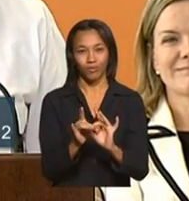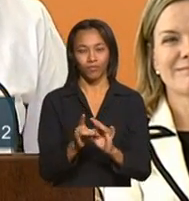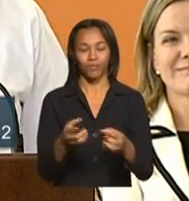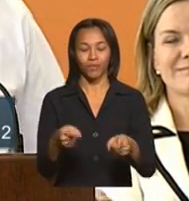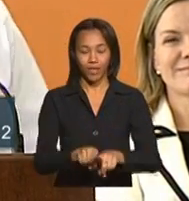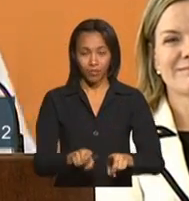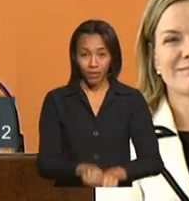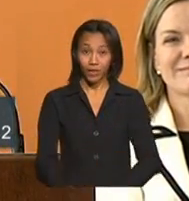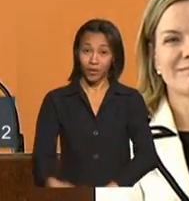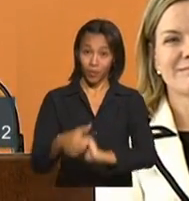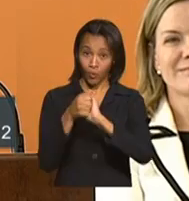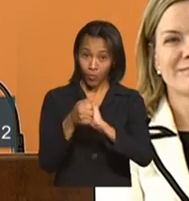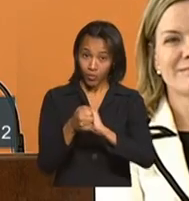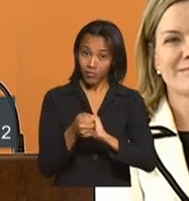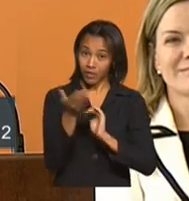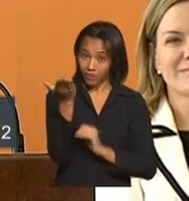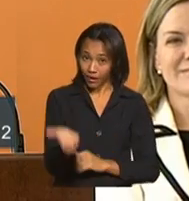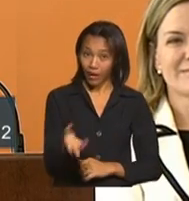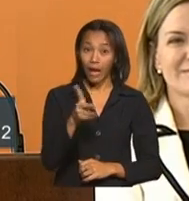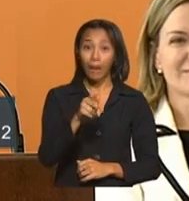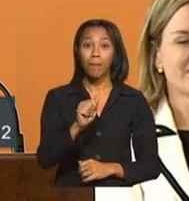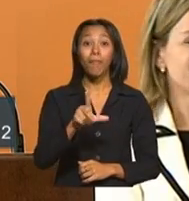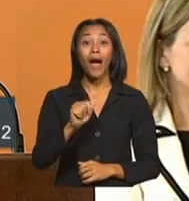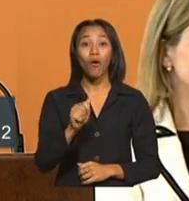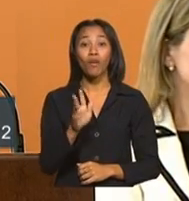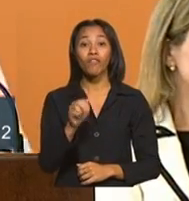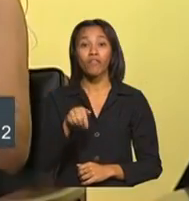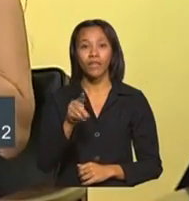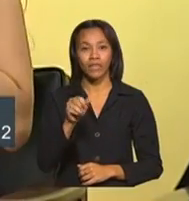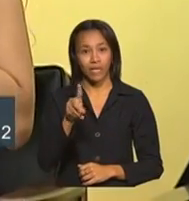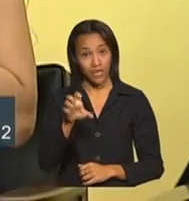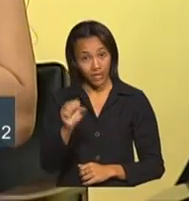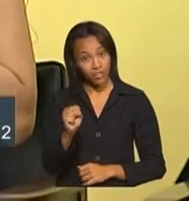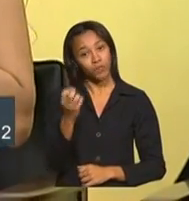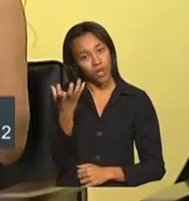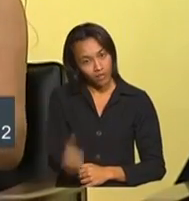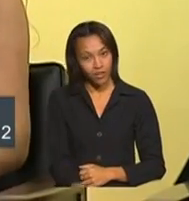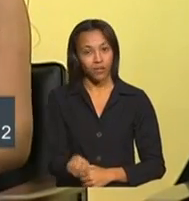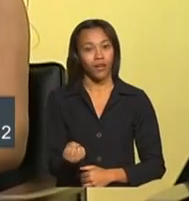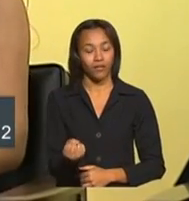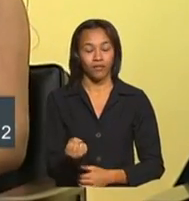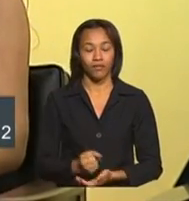Também cumprimentar a querida Paula Fernandes por ter vindo, por ter